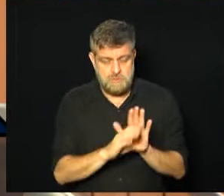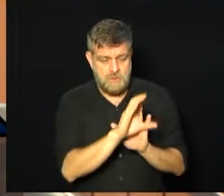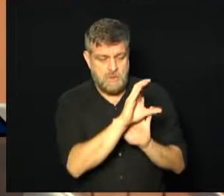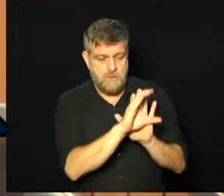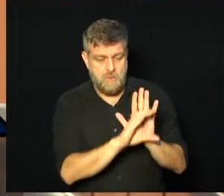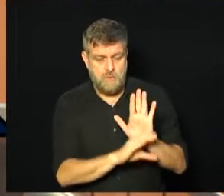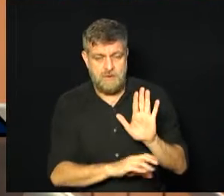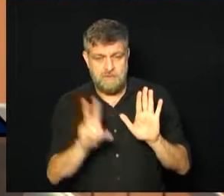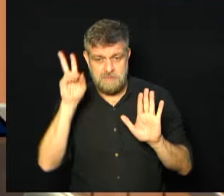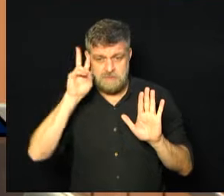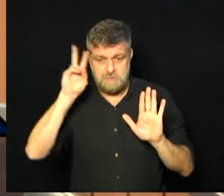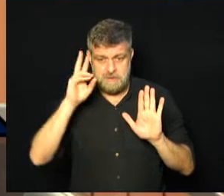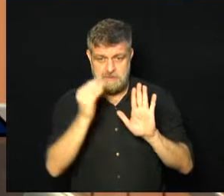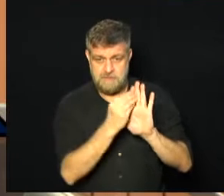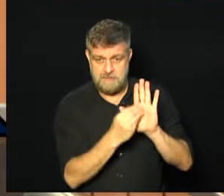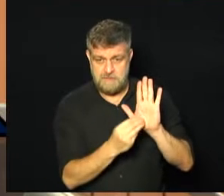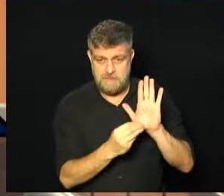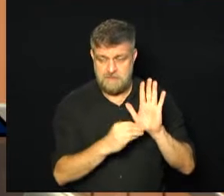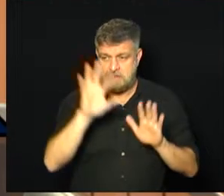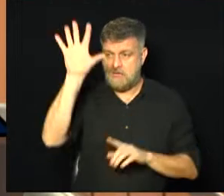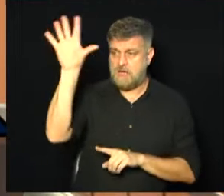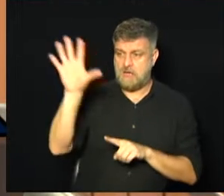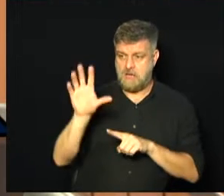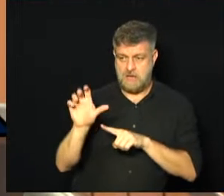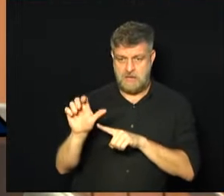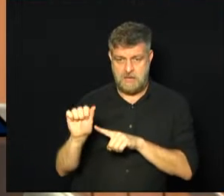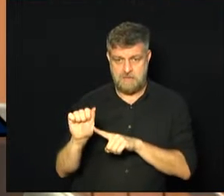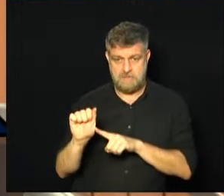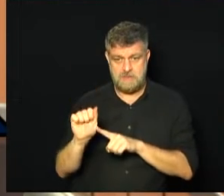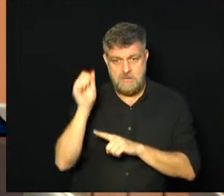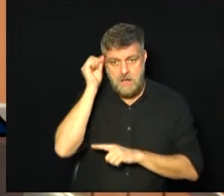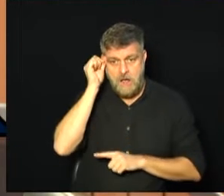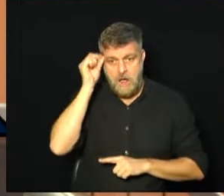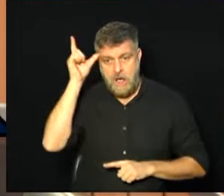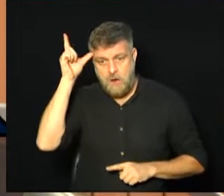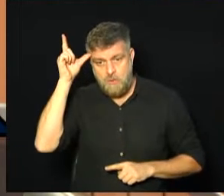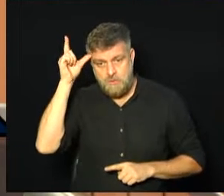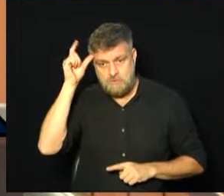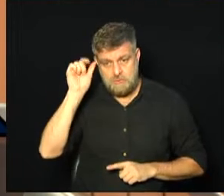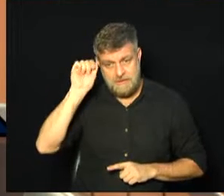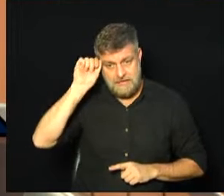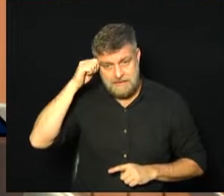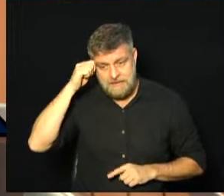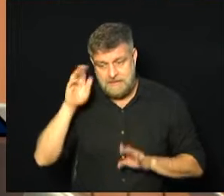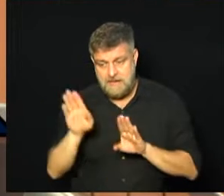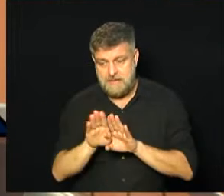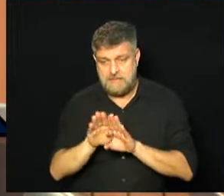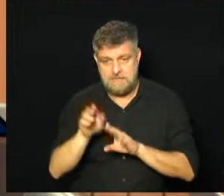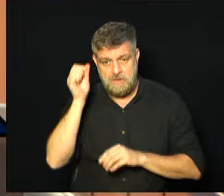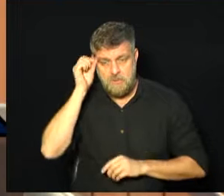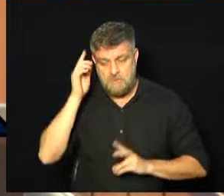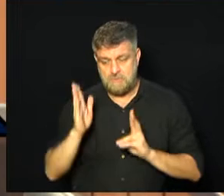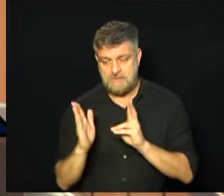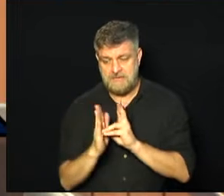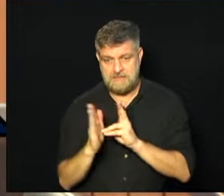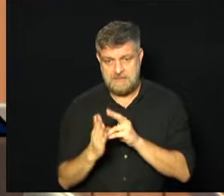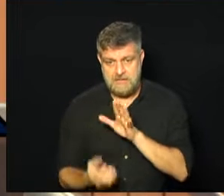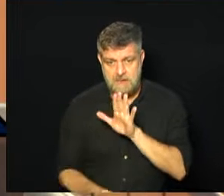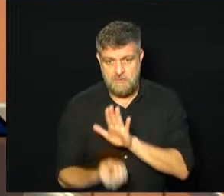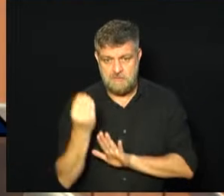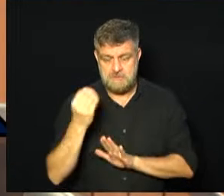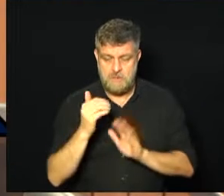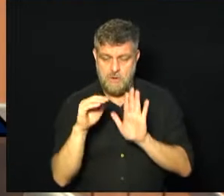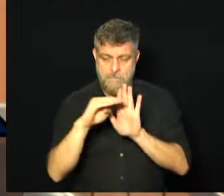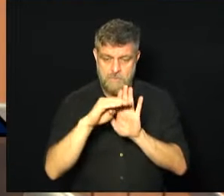história, incluindo a história da África e da cultura negra e indígena no Brasil, que produziu programas e conteúdos para